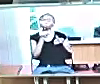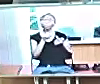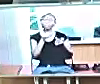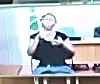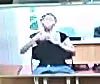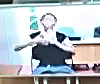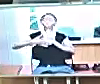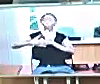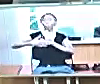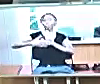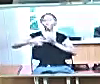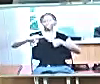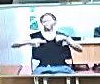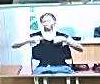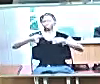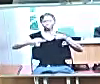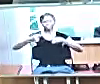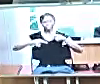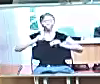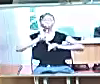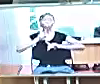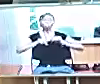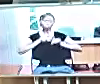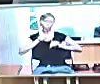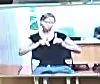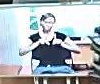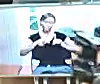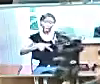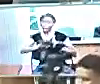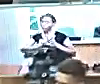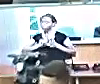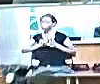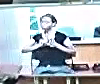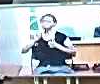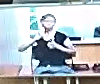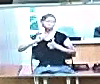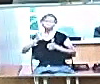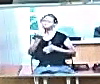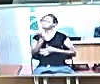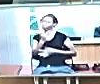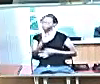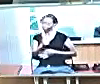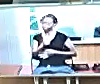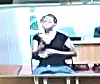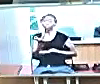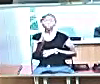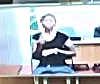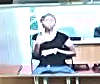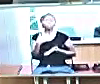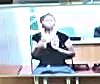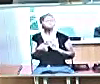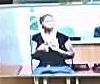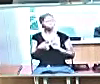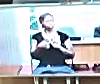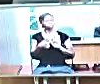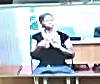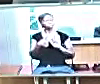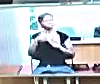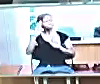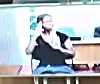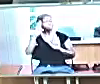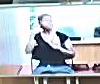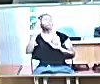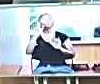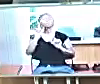públicas que antes não existiu em minas então eu ressalto esse caráter pra